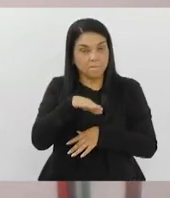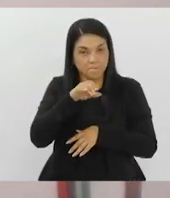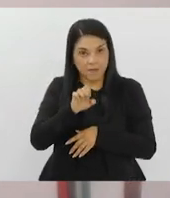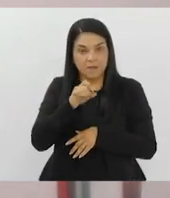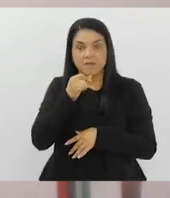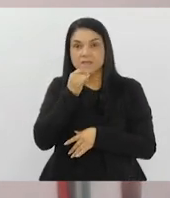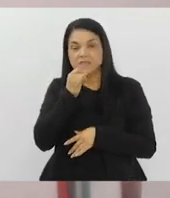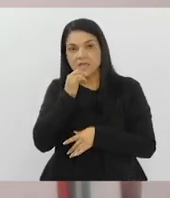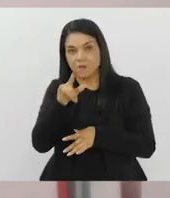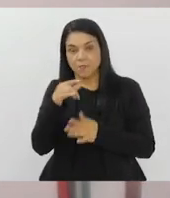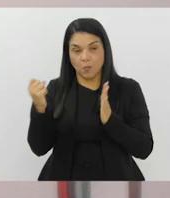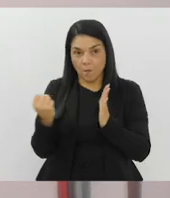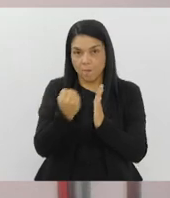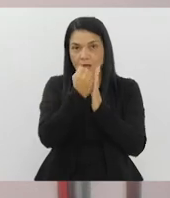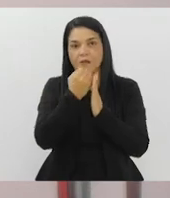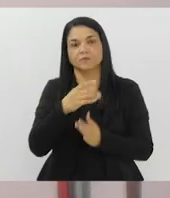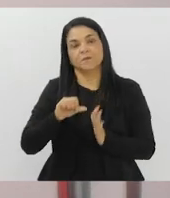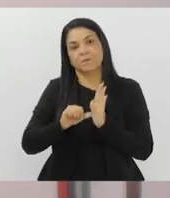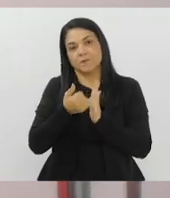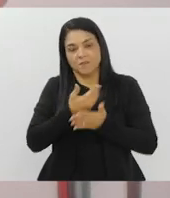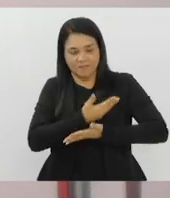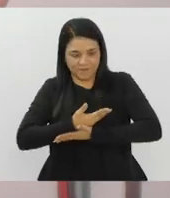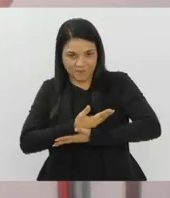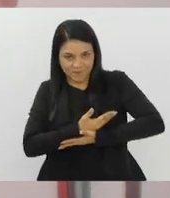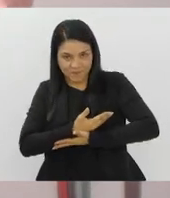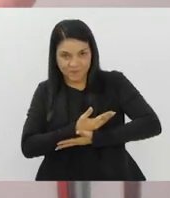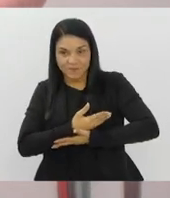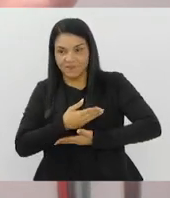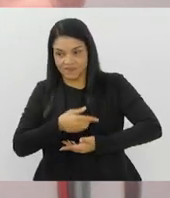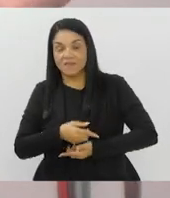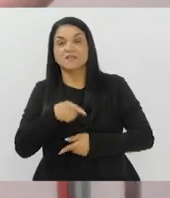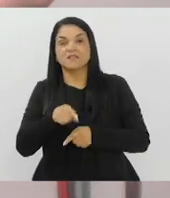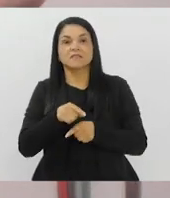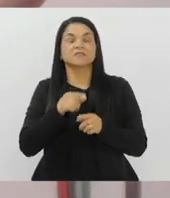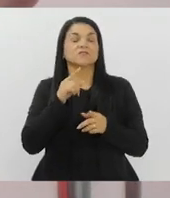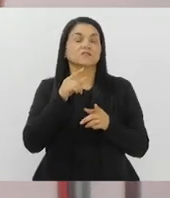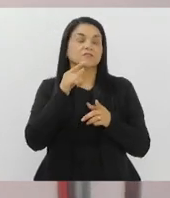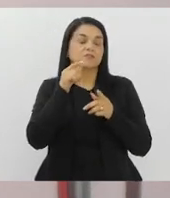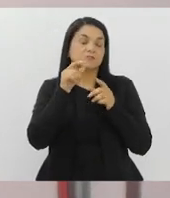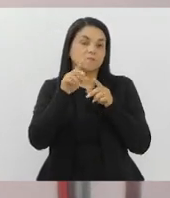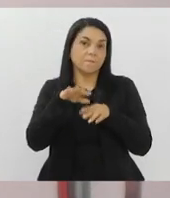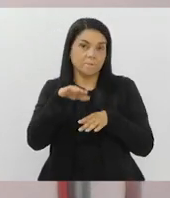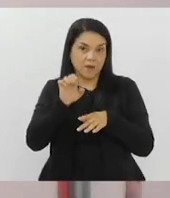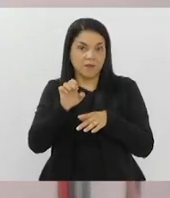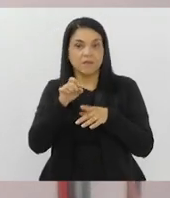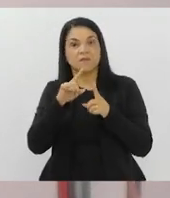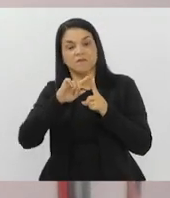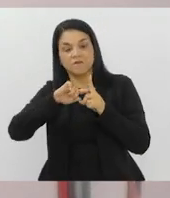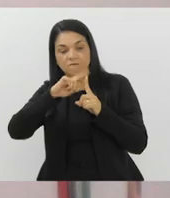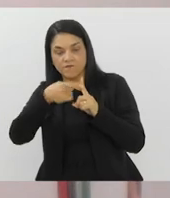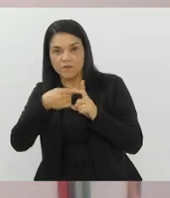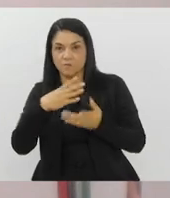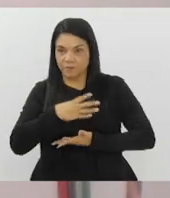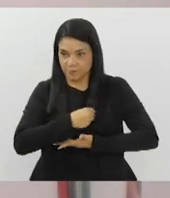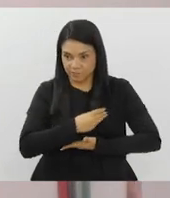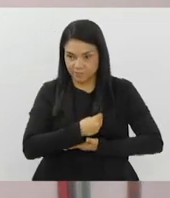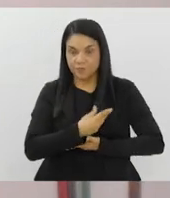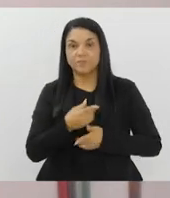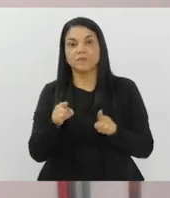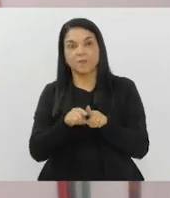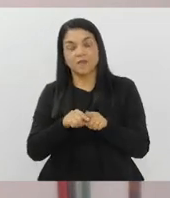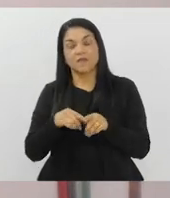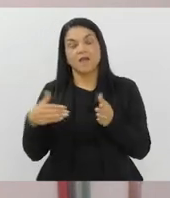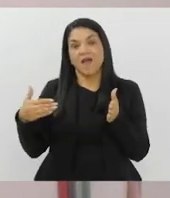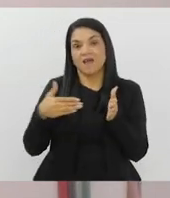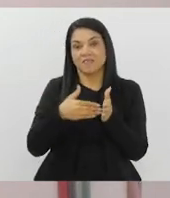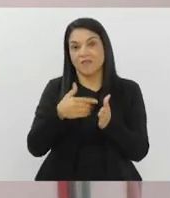está falando de uma realidade tanto de gestantes, lactantes e mulheres mães de crianças até 12 anos, né? Então, mesmo